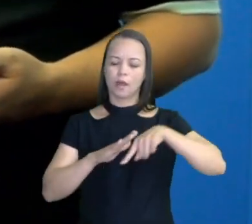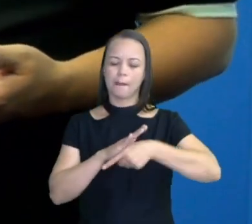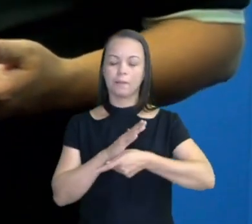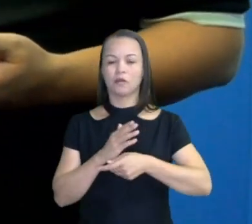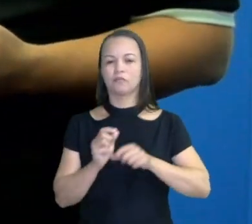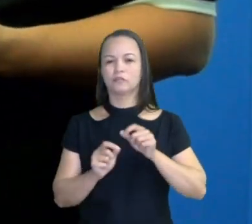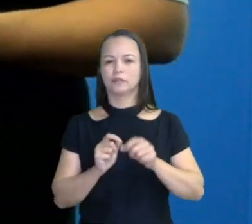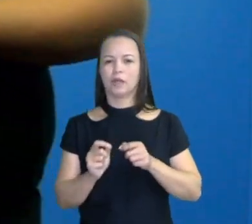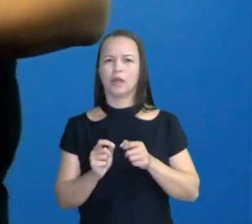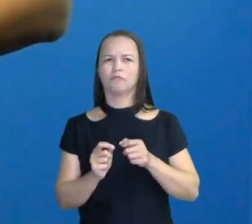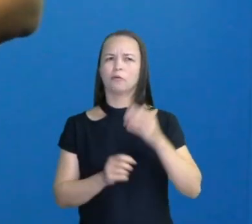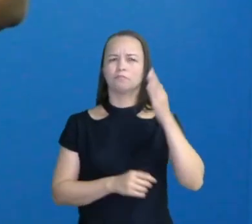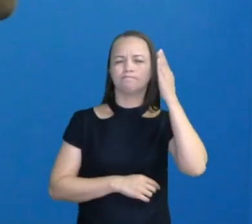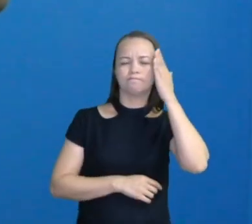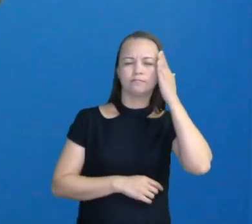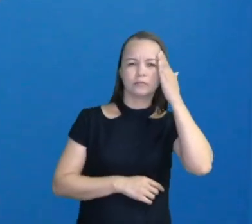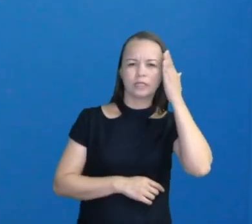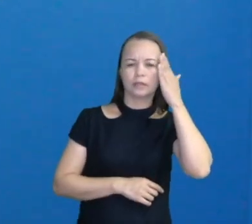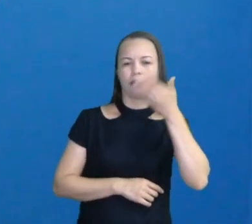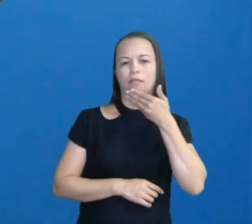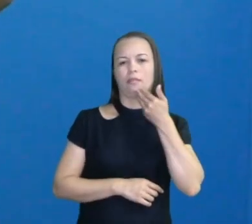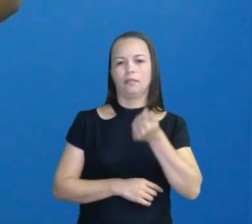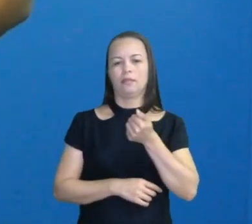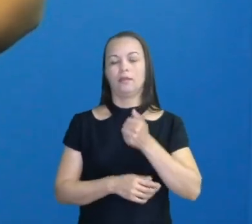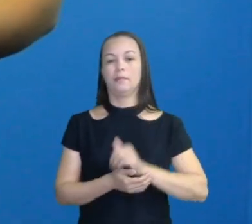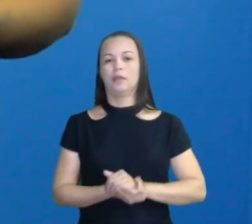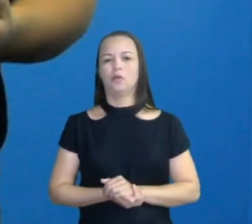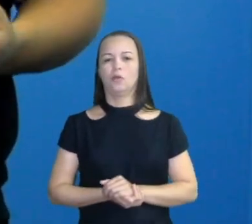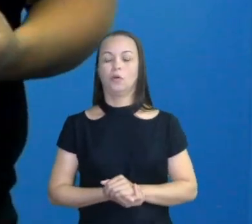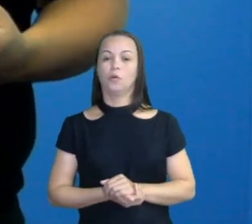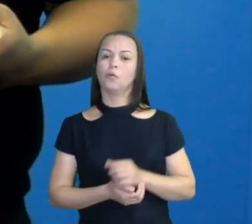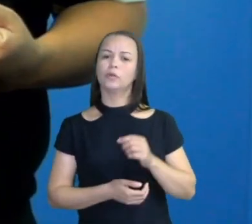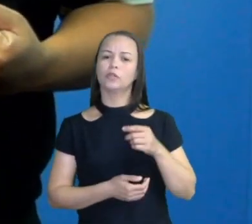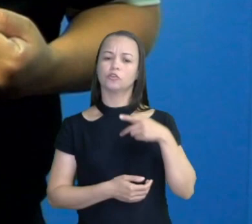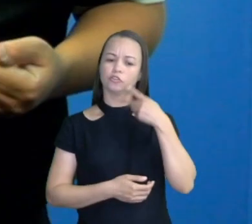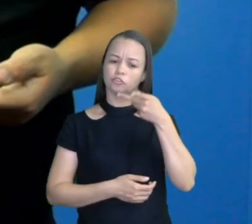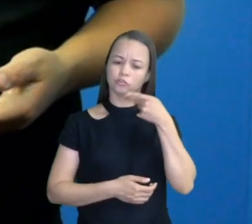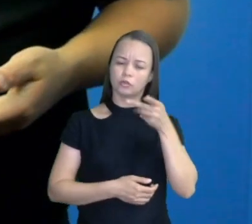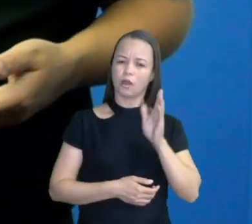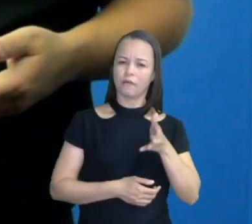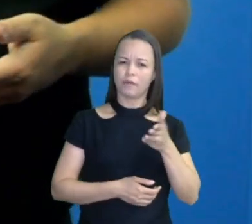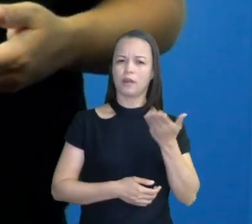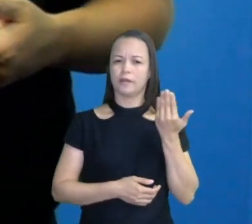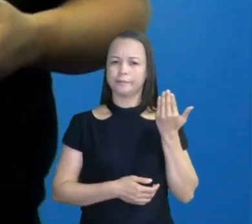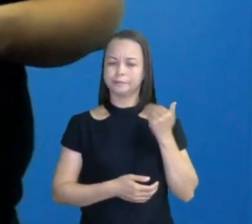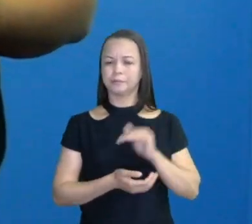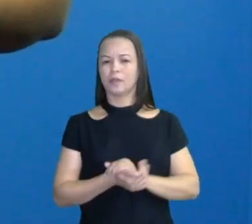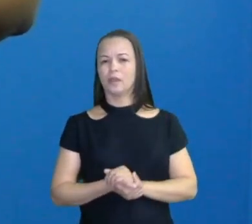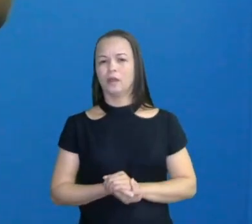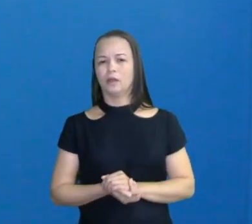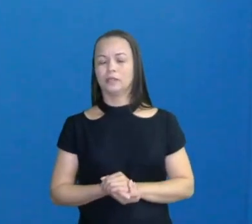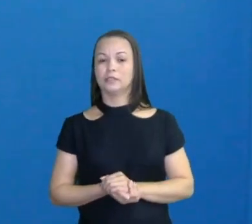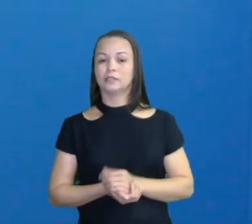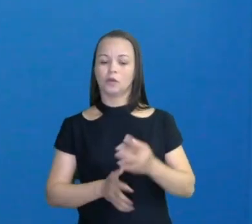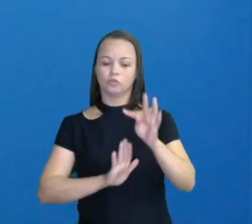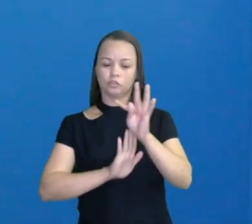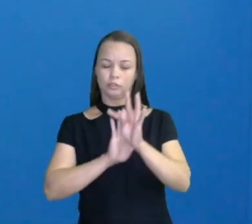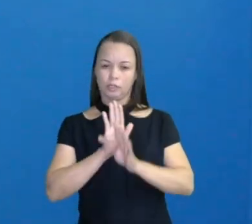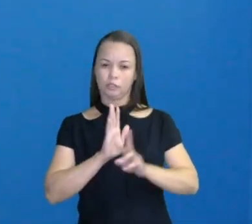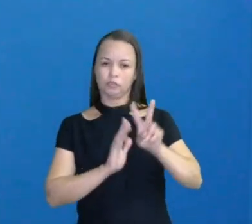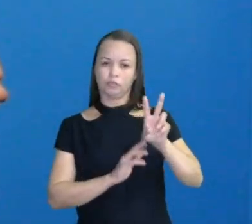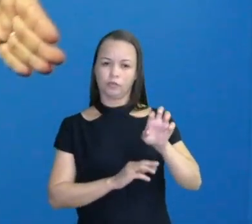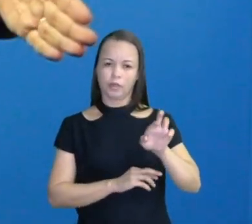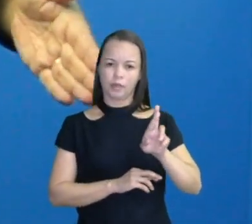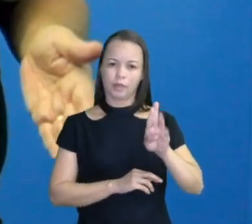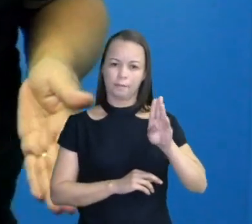né? Vamos entender melhor aquilo que eu falei anteriormente, que são os textos